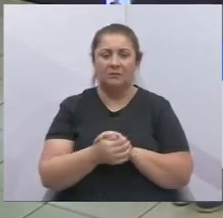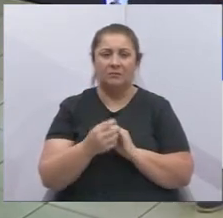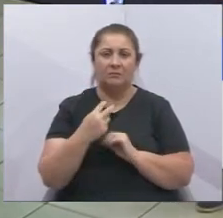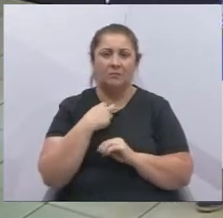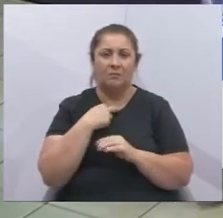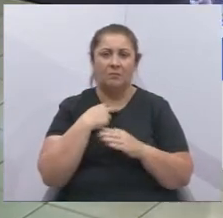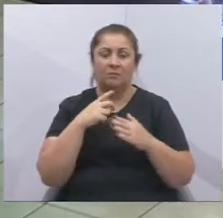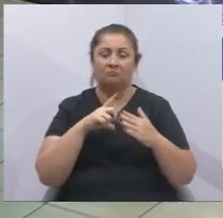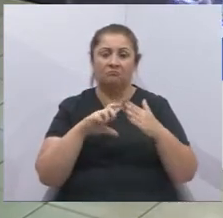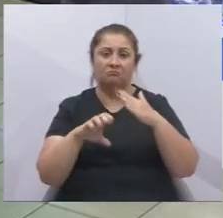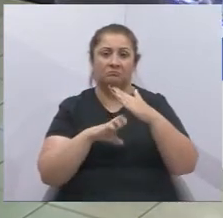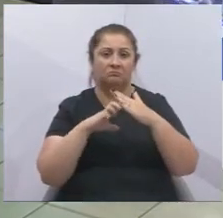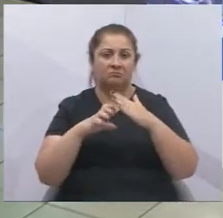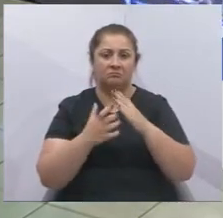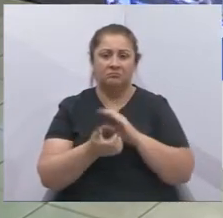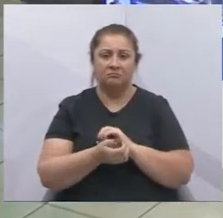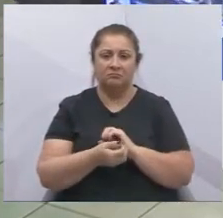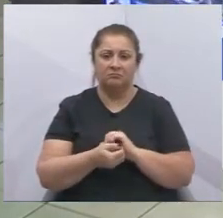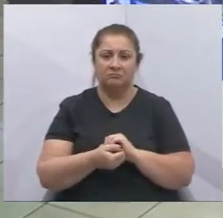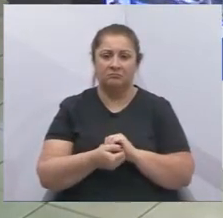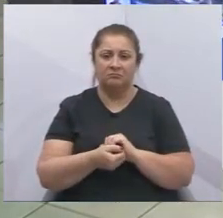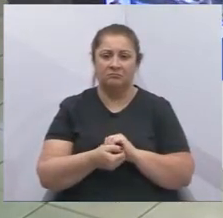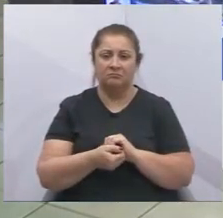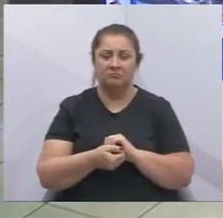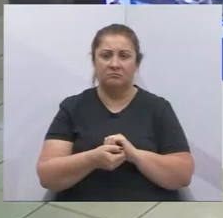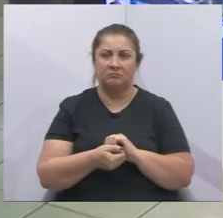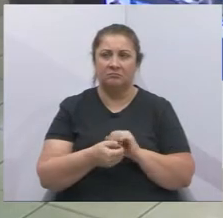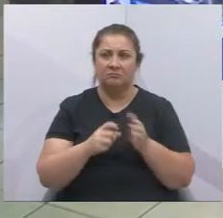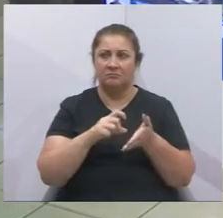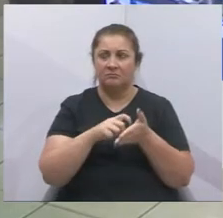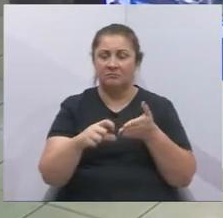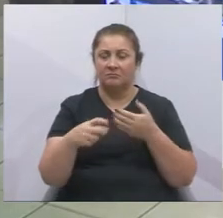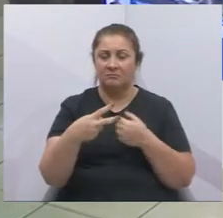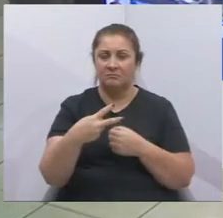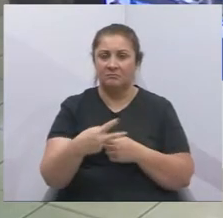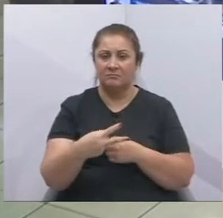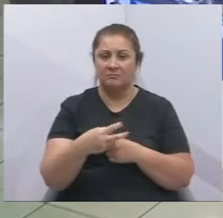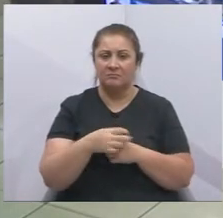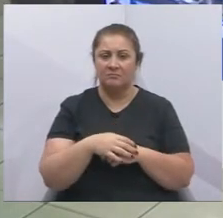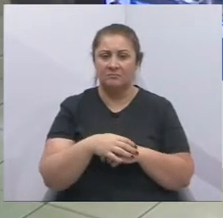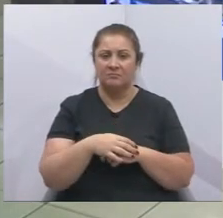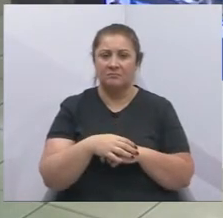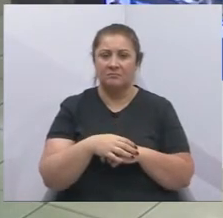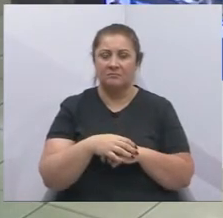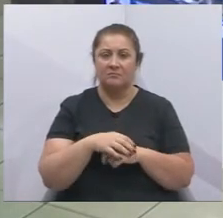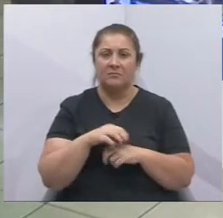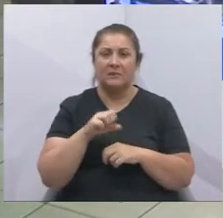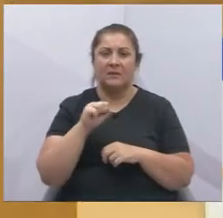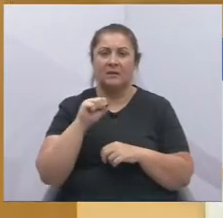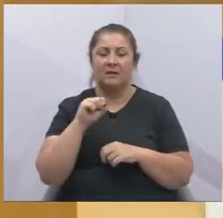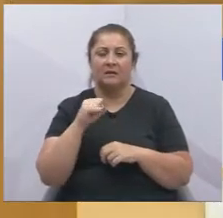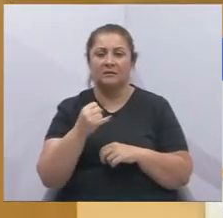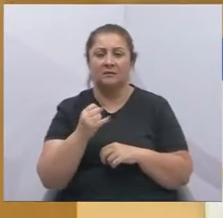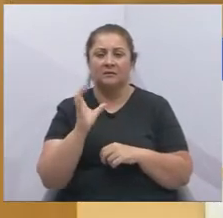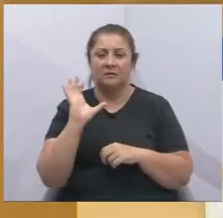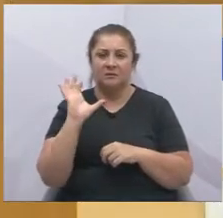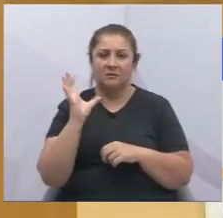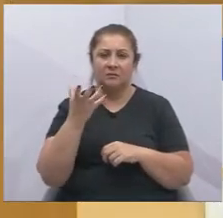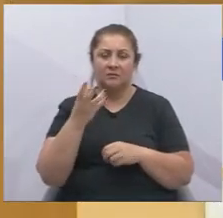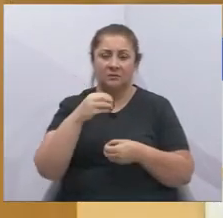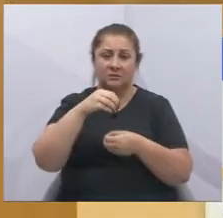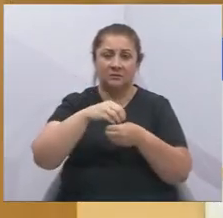empresários e de sócios. Parágrafo 2º. Considera-se reincidência a prática de uma nova infração no